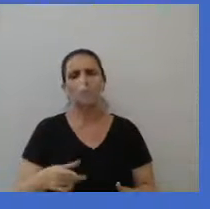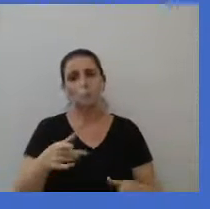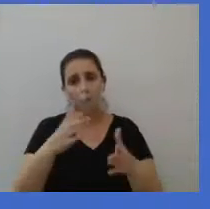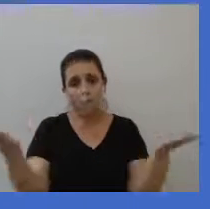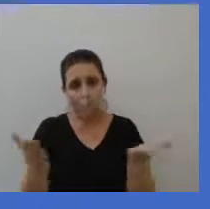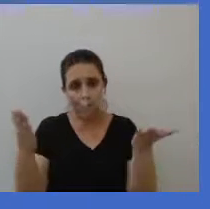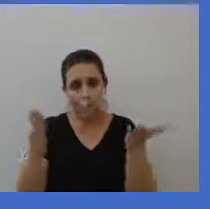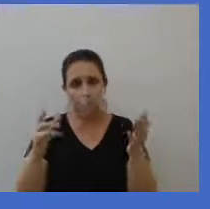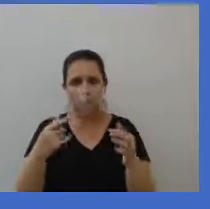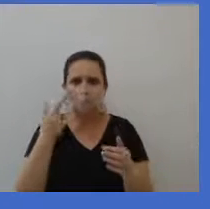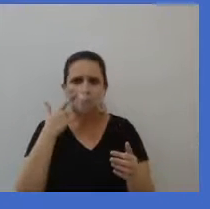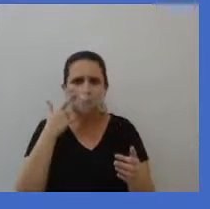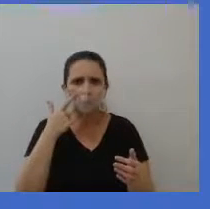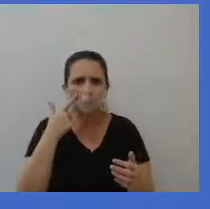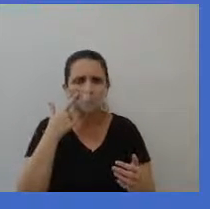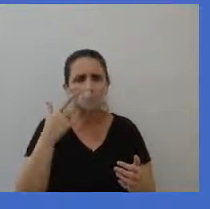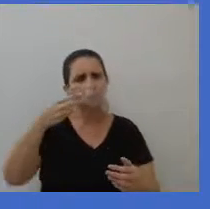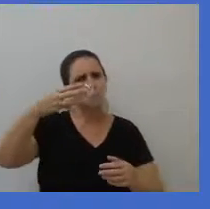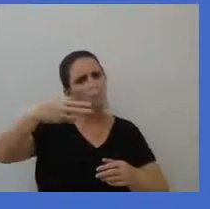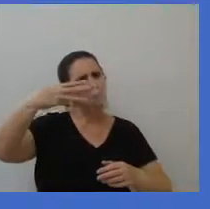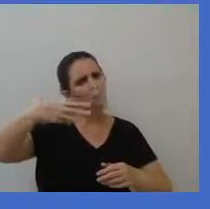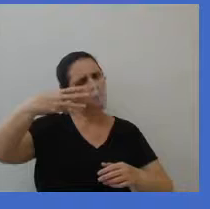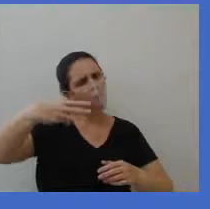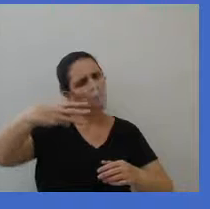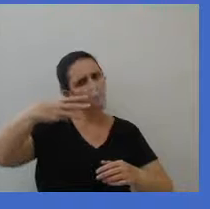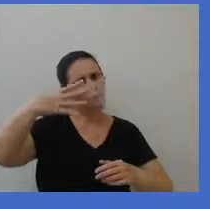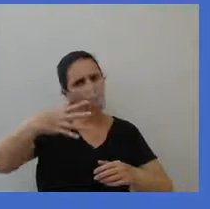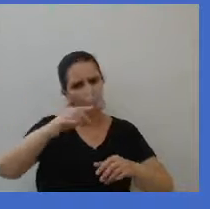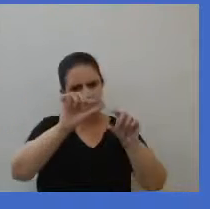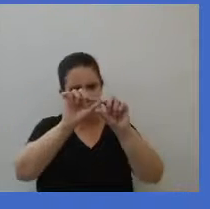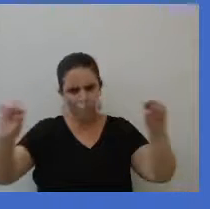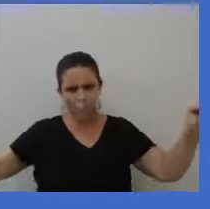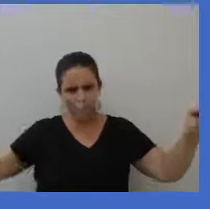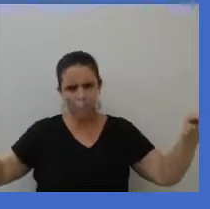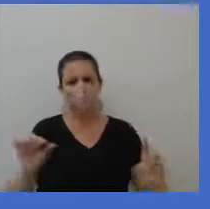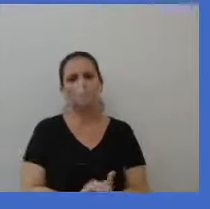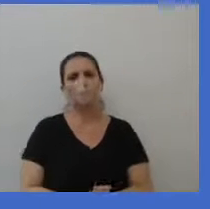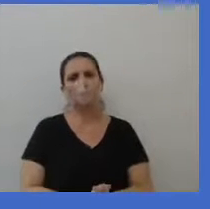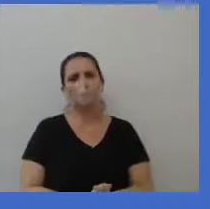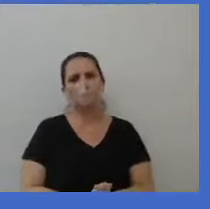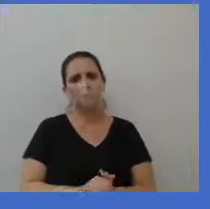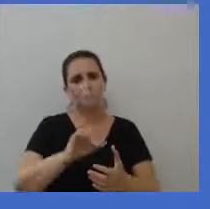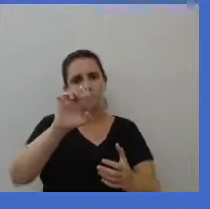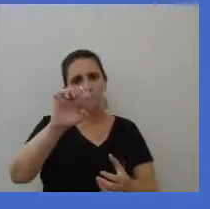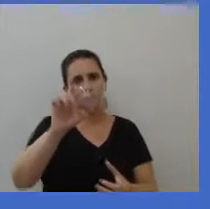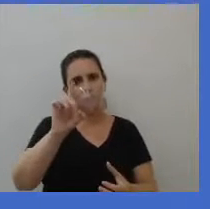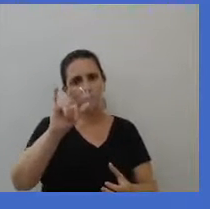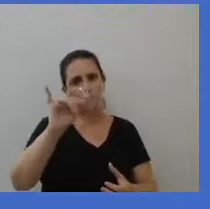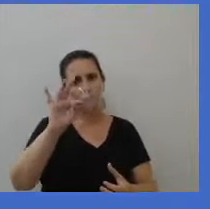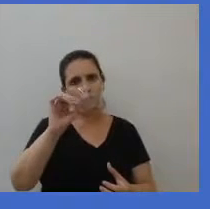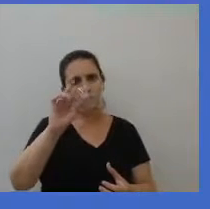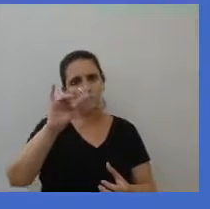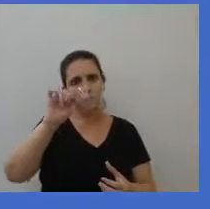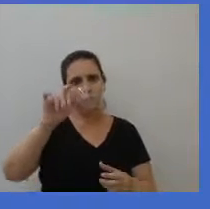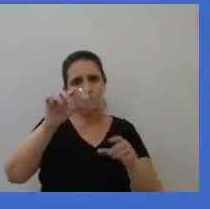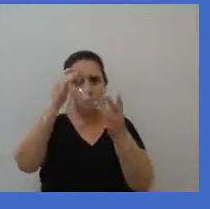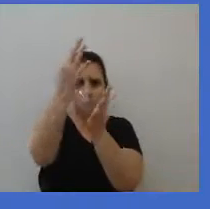ideia. E normalmente essa ideia, ela vem em forma de alguma imagem. Geralmente, pode ser um